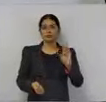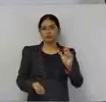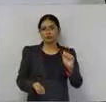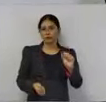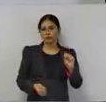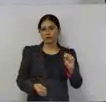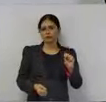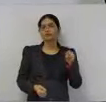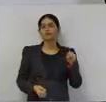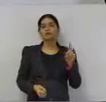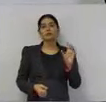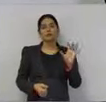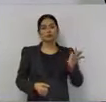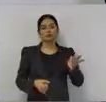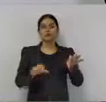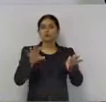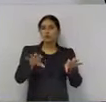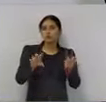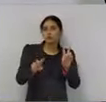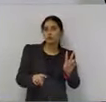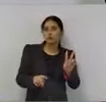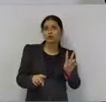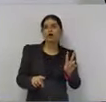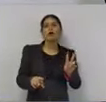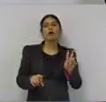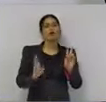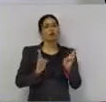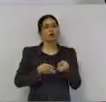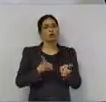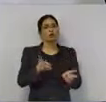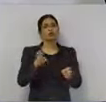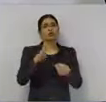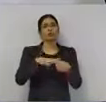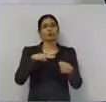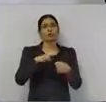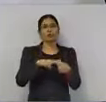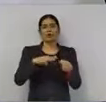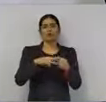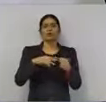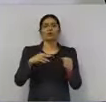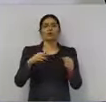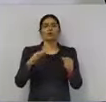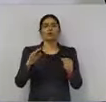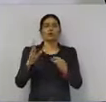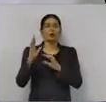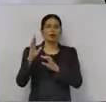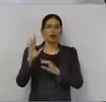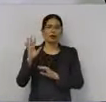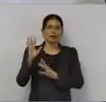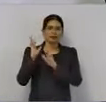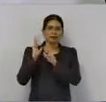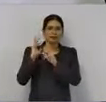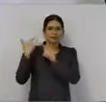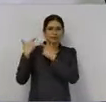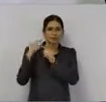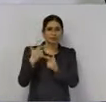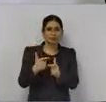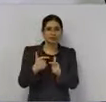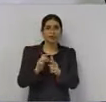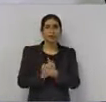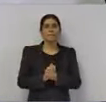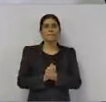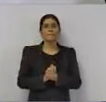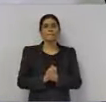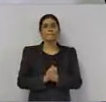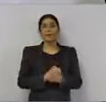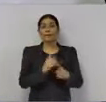convencional de abertura de valas. E elas vão ser abertas e fechadas conforme vai caminhando a adutora e vai sendo